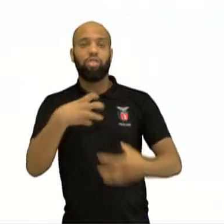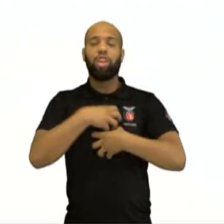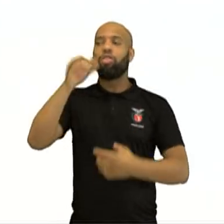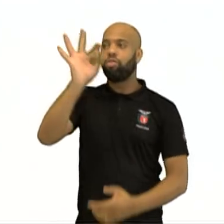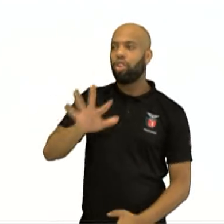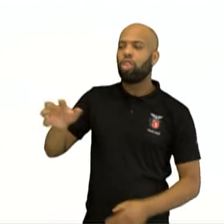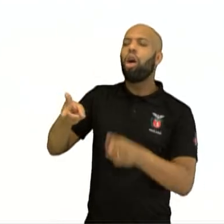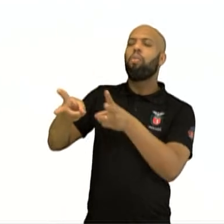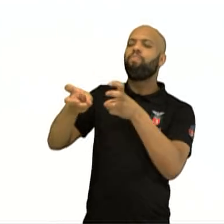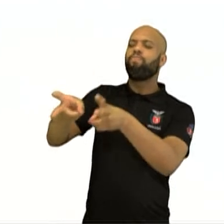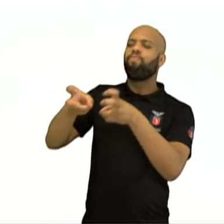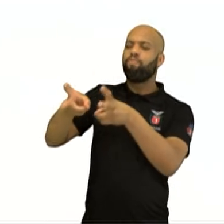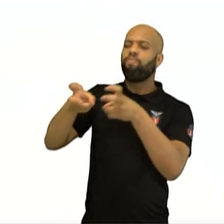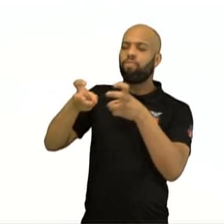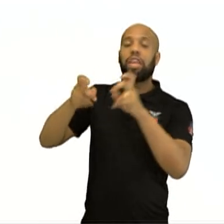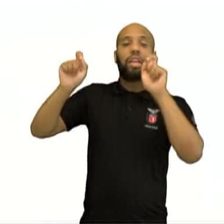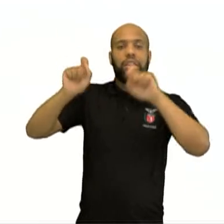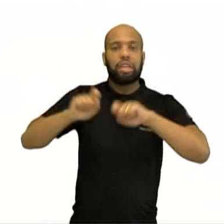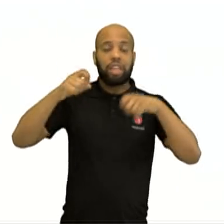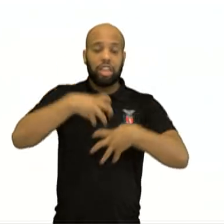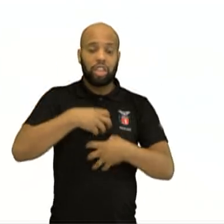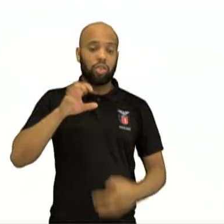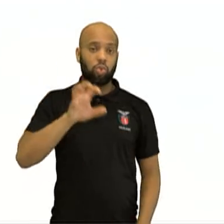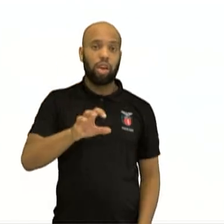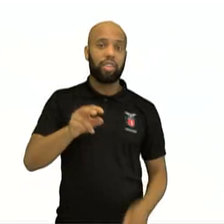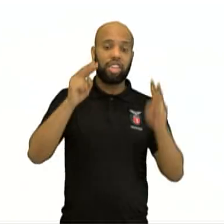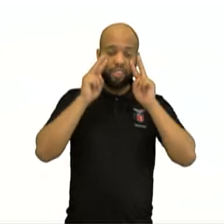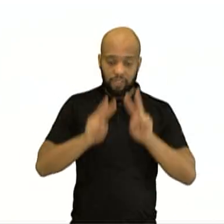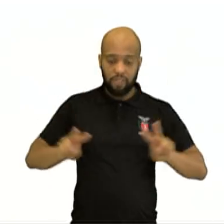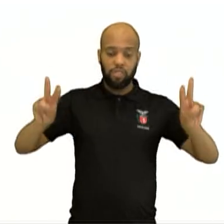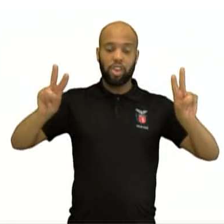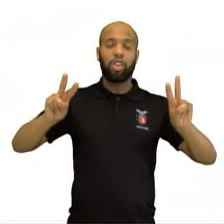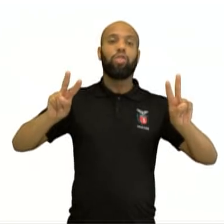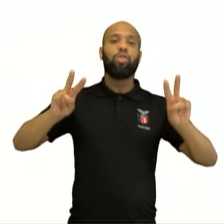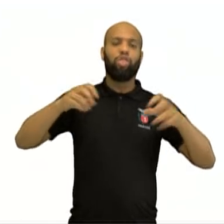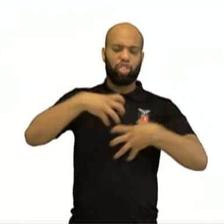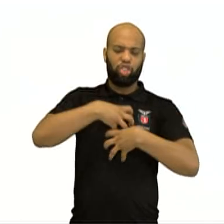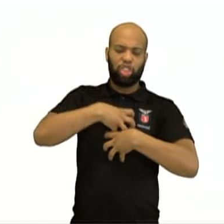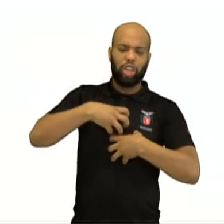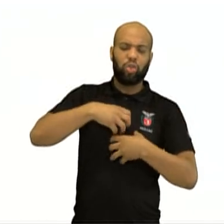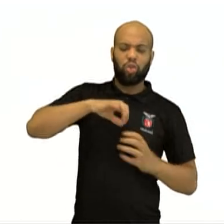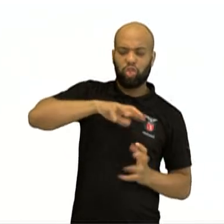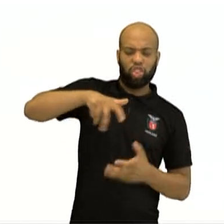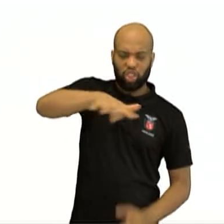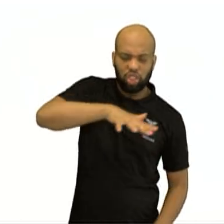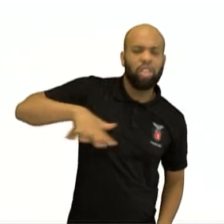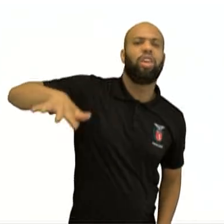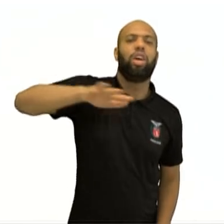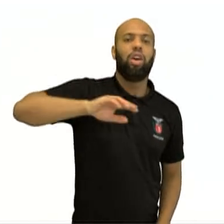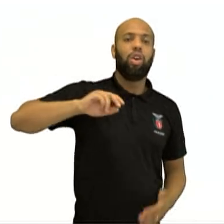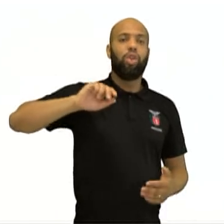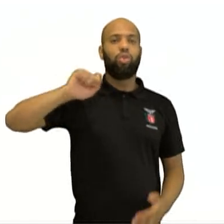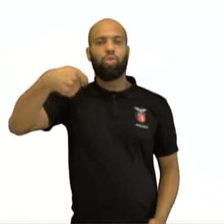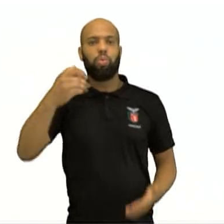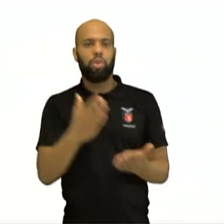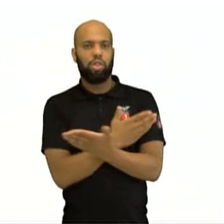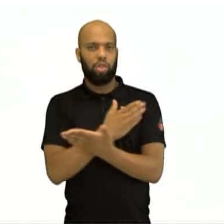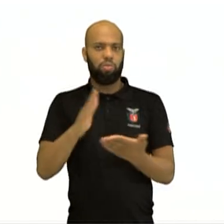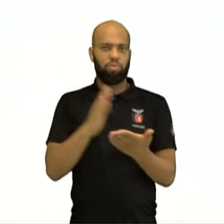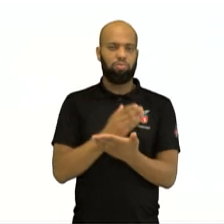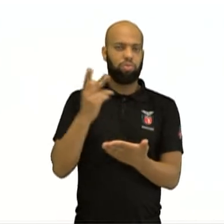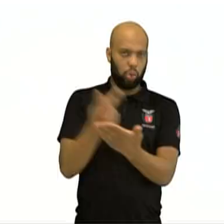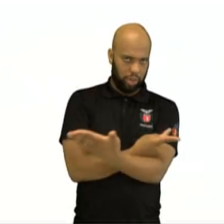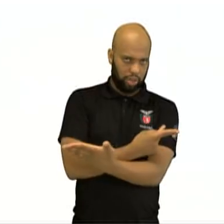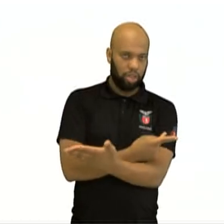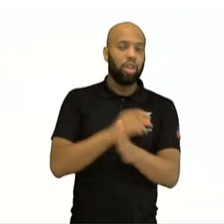fenômenos observados, possibilitando uma visão global sobre um determinado fato. Por isso que a gente tem leis